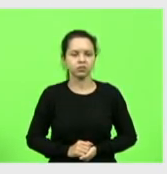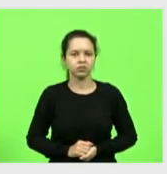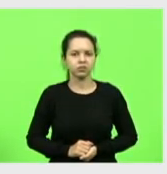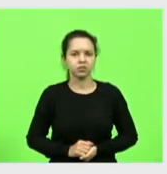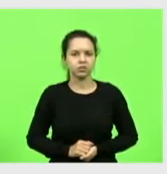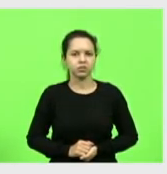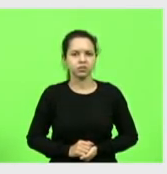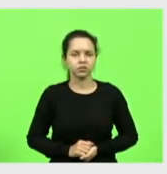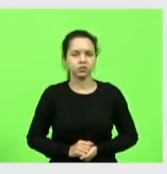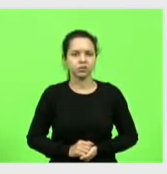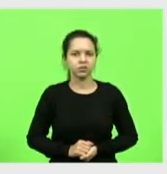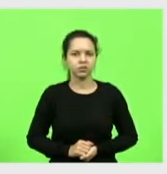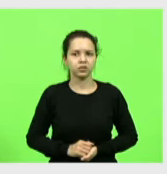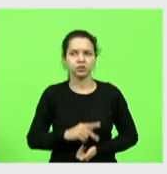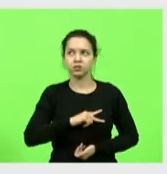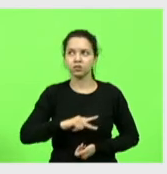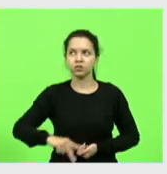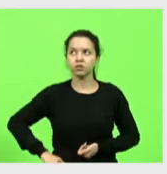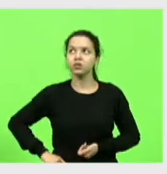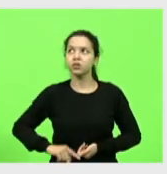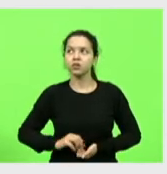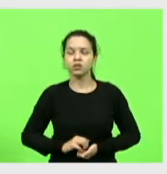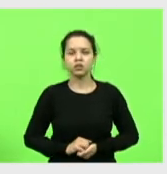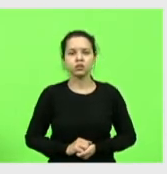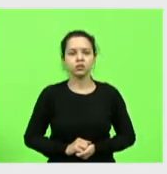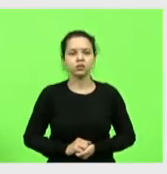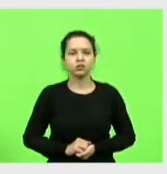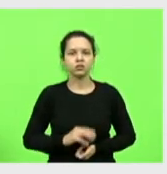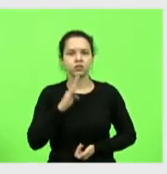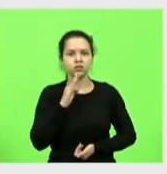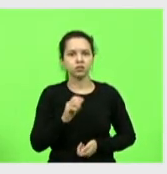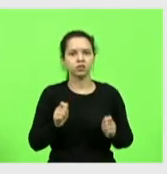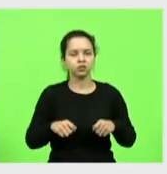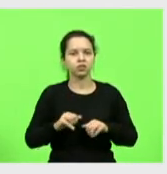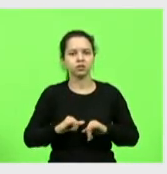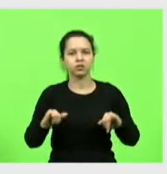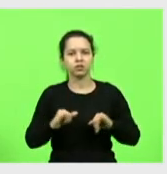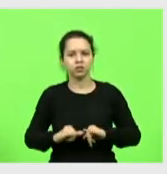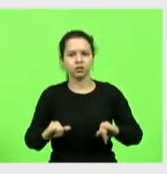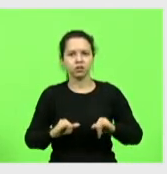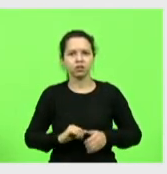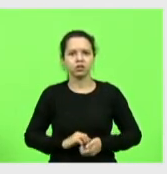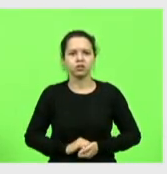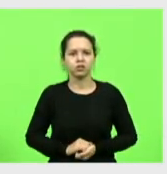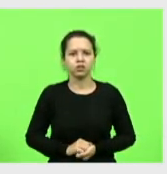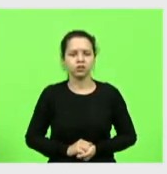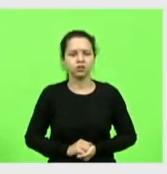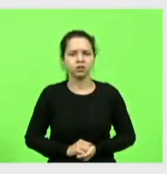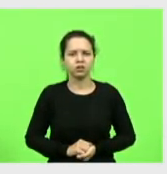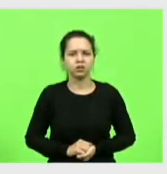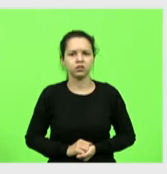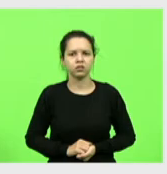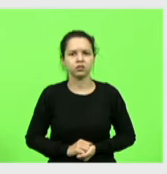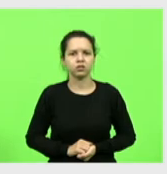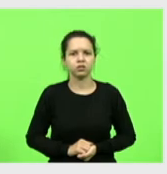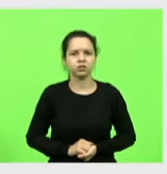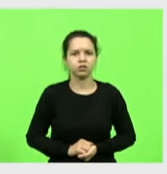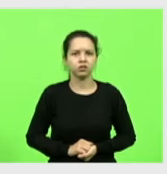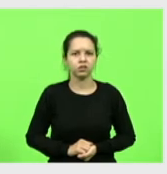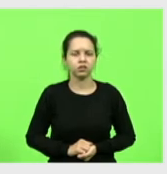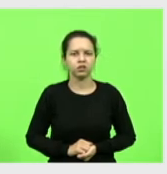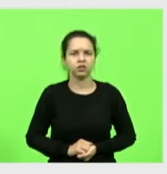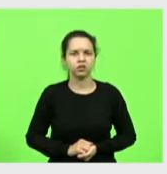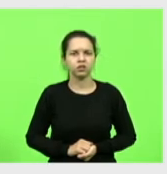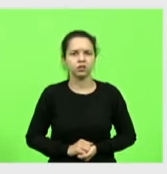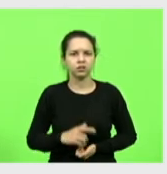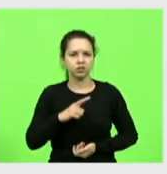Pela ordem, senhor presidente, o deputado Bruno Souza, eu acho que já tinha manifestado o voto, salvo o melhor juízo. Não,